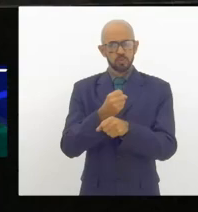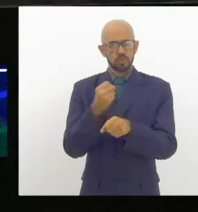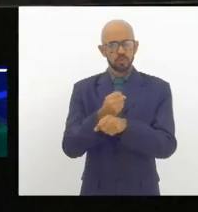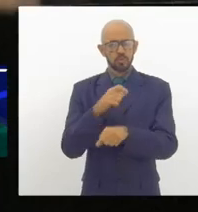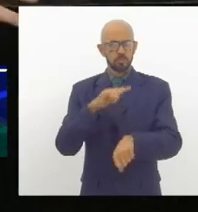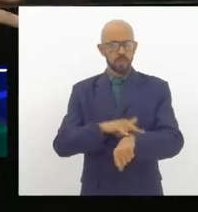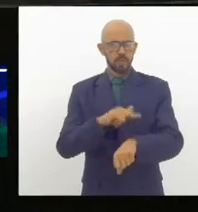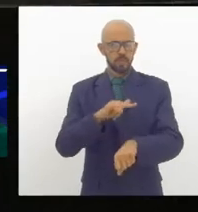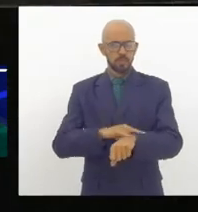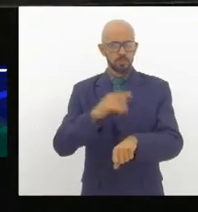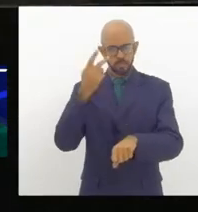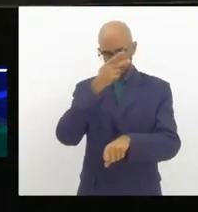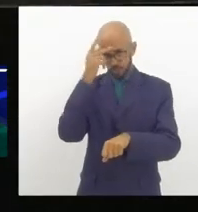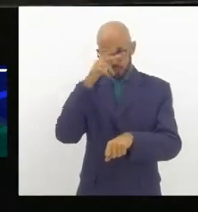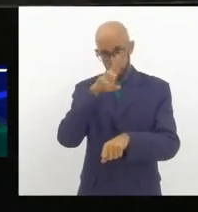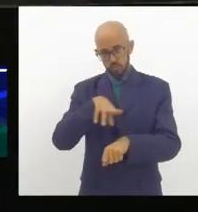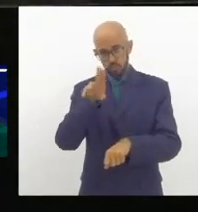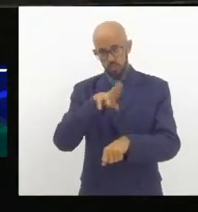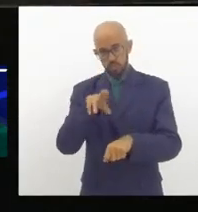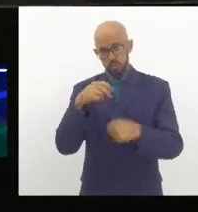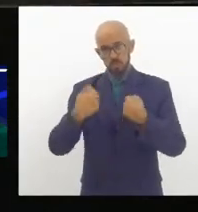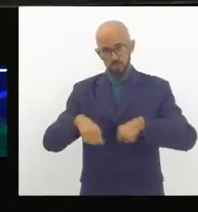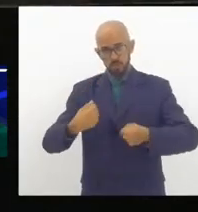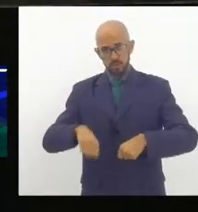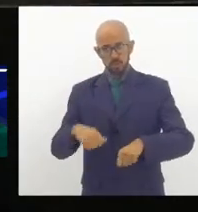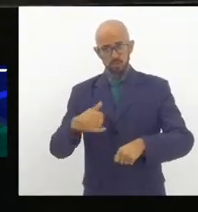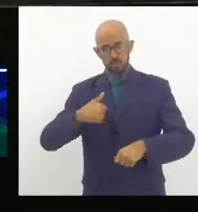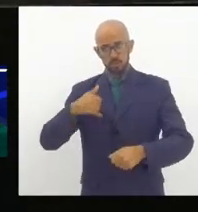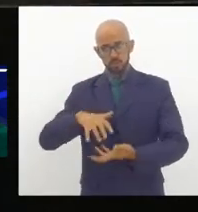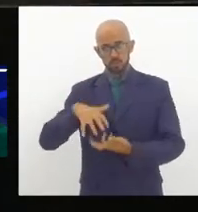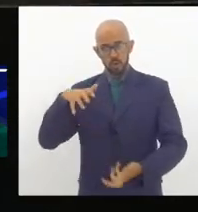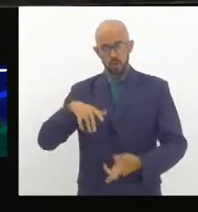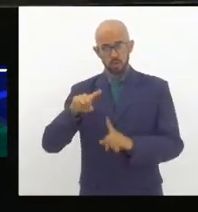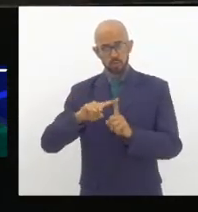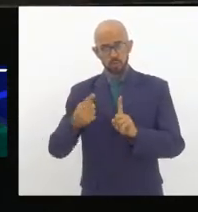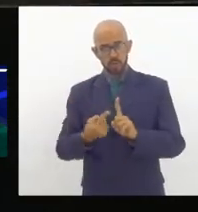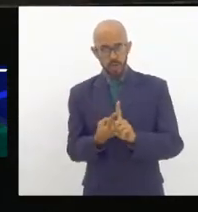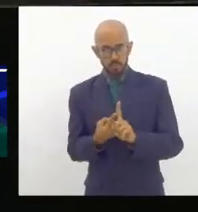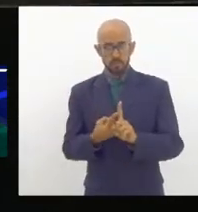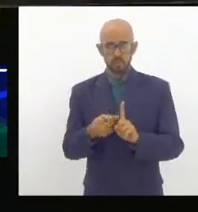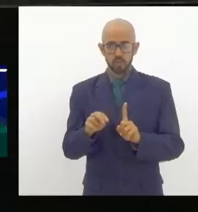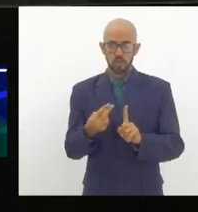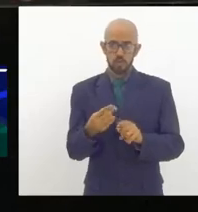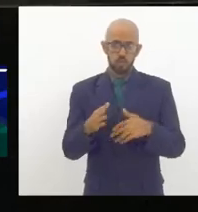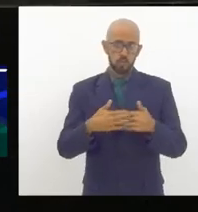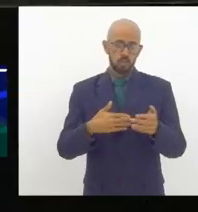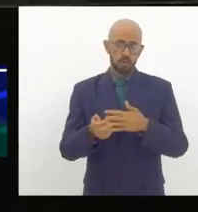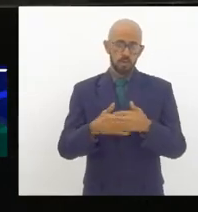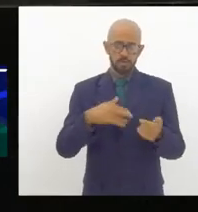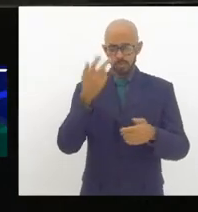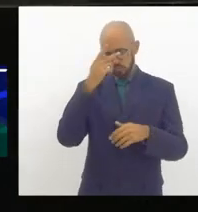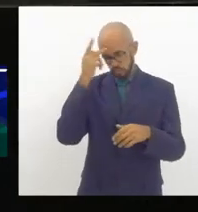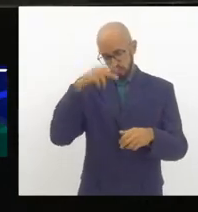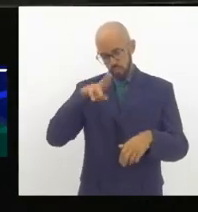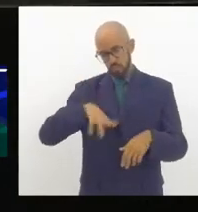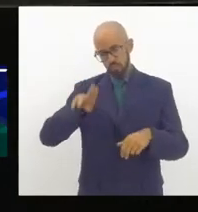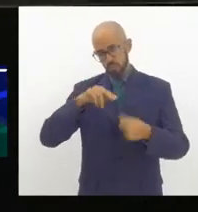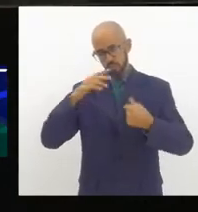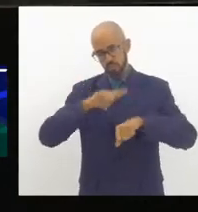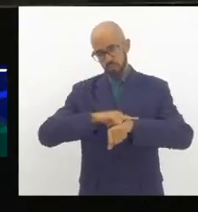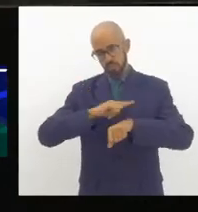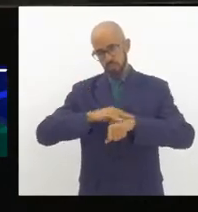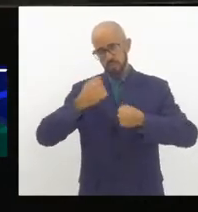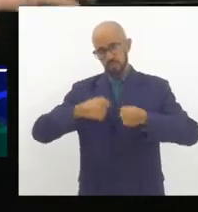para as pessoas que precisam utilizar sejam pessoas de idade seja gestante ou qualquer pessoa que eu preciso utilizar o banheiro porque nós